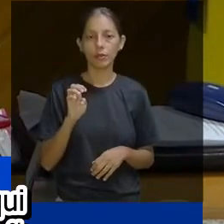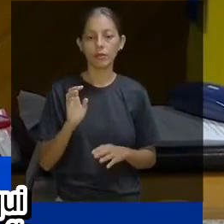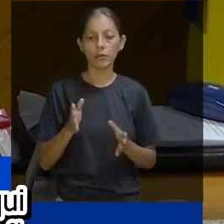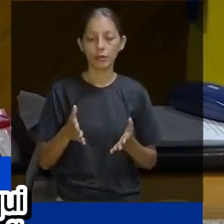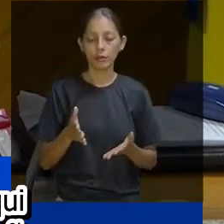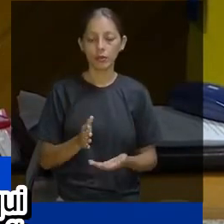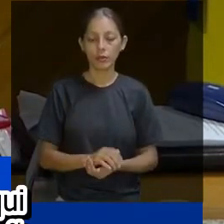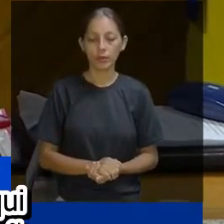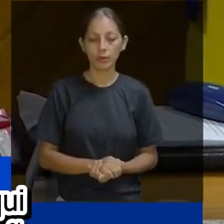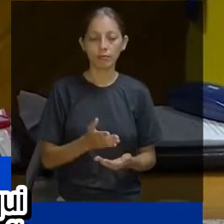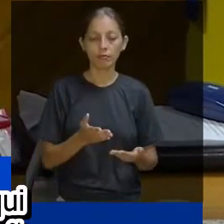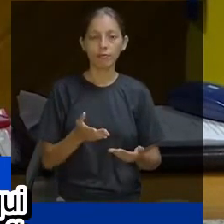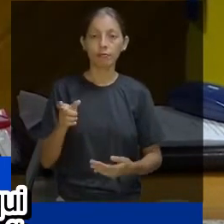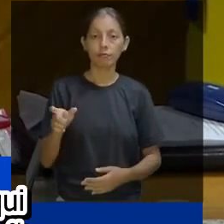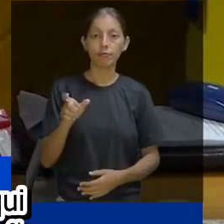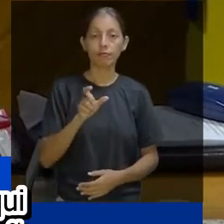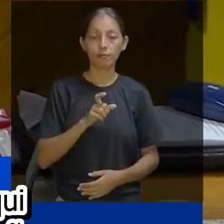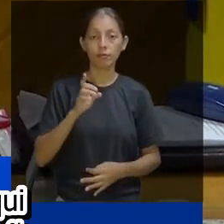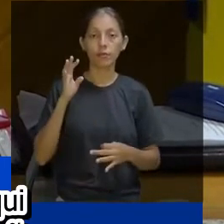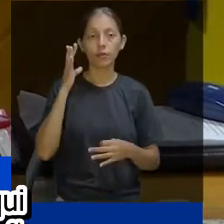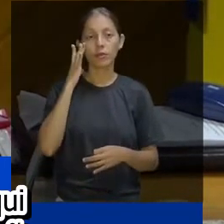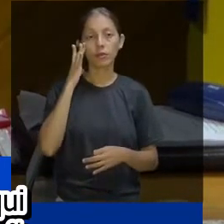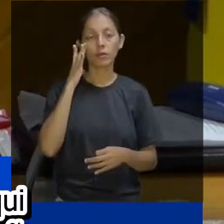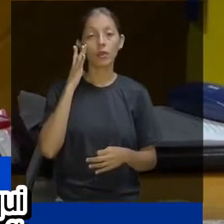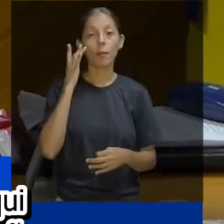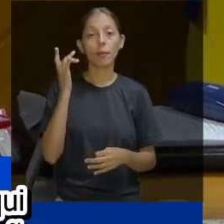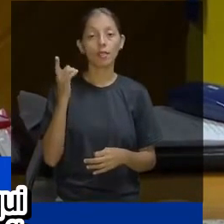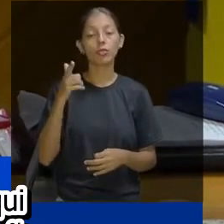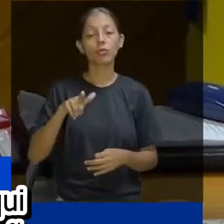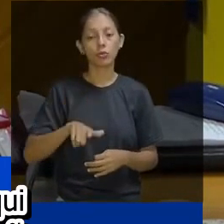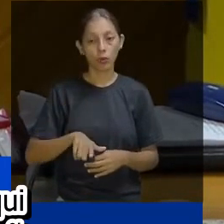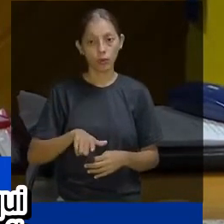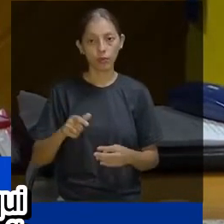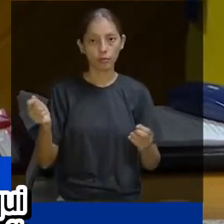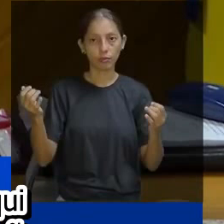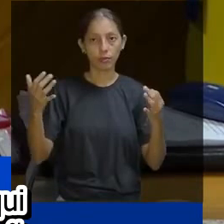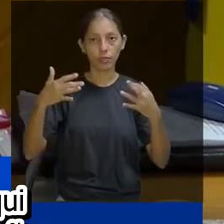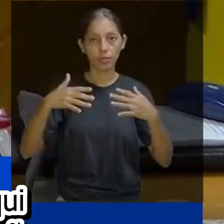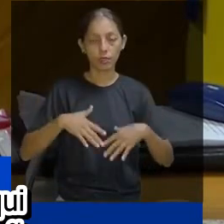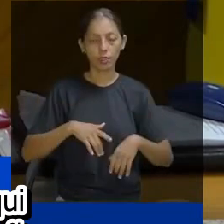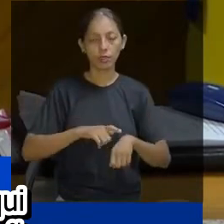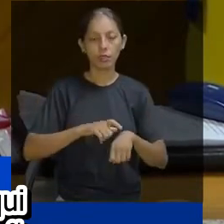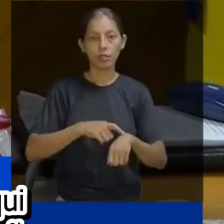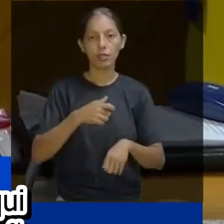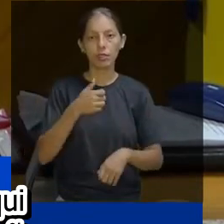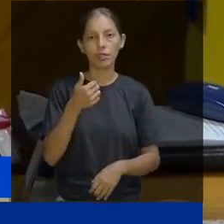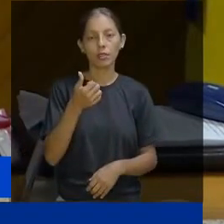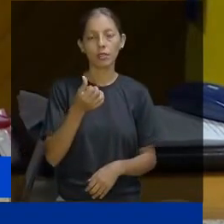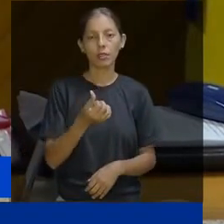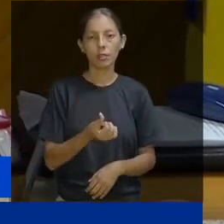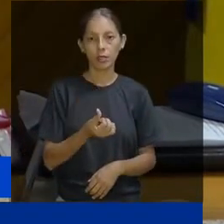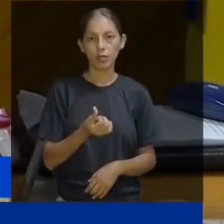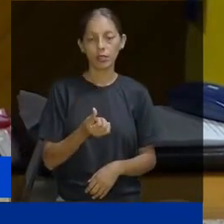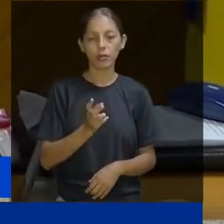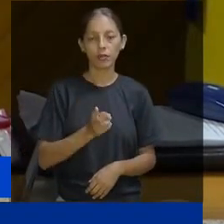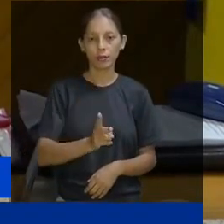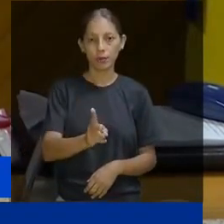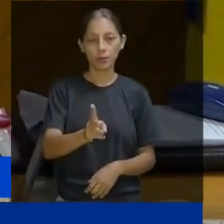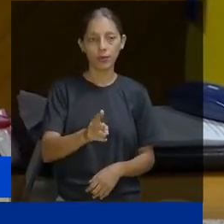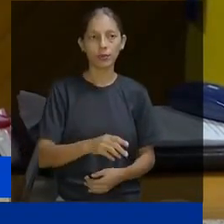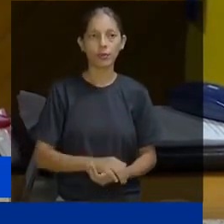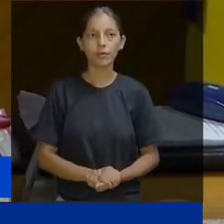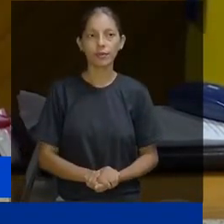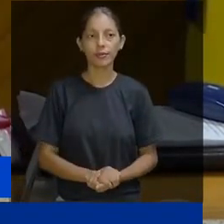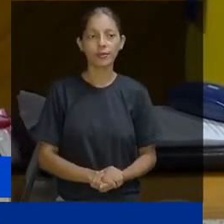e convidando todos para amanhã estarmos aqui novamente reunidos às 16 horas para a segunda sessão de julgamento do mês